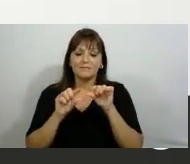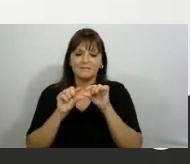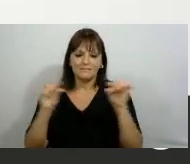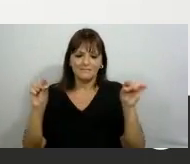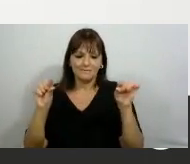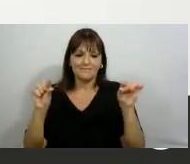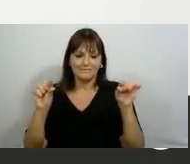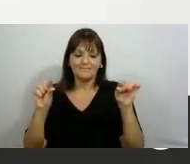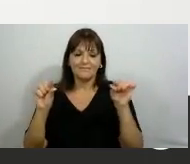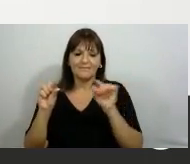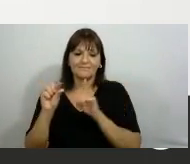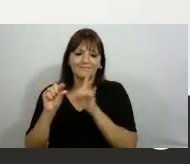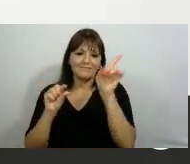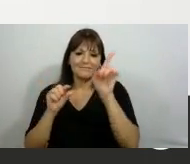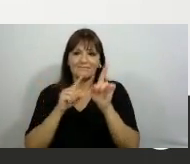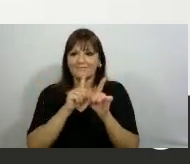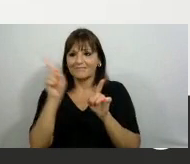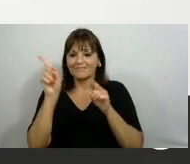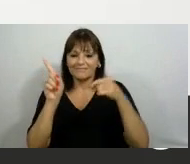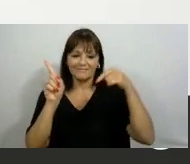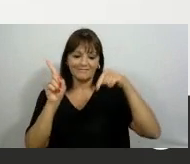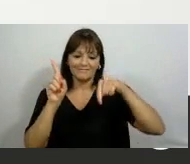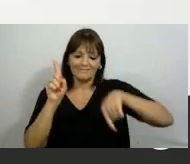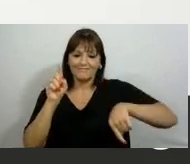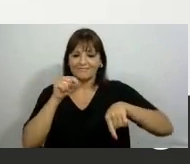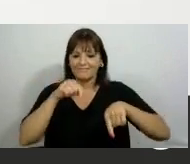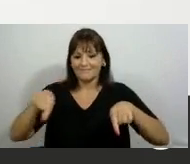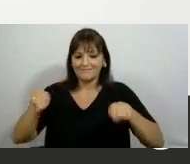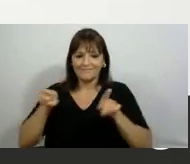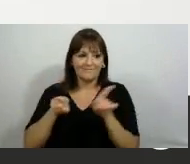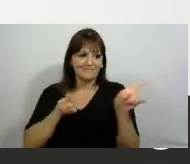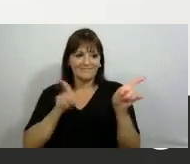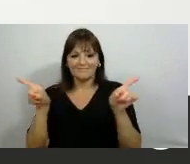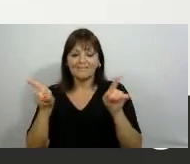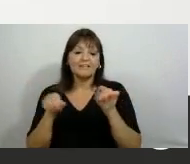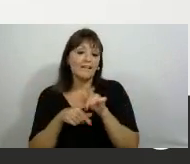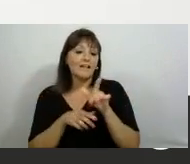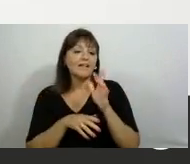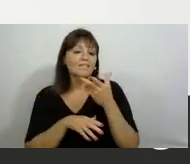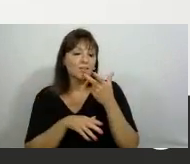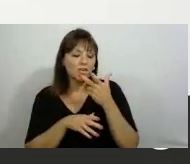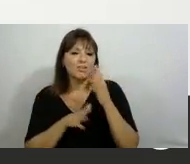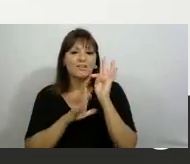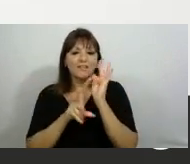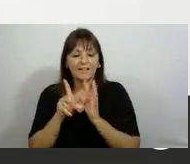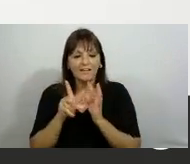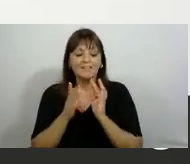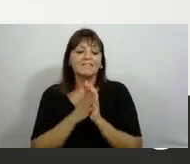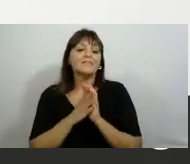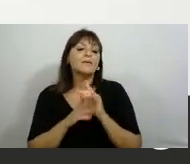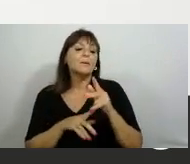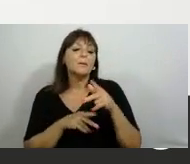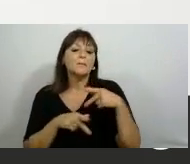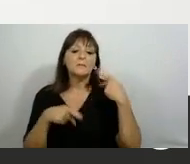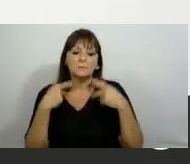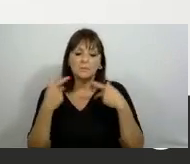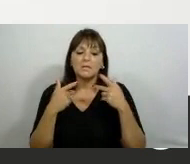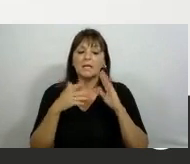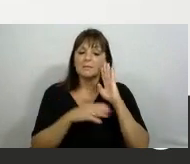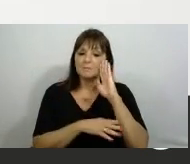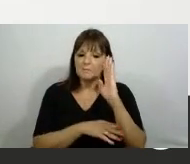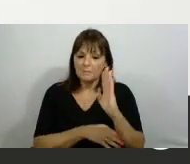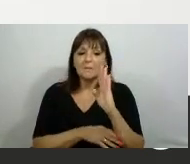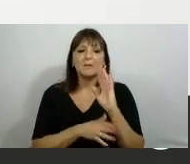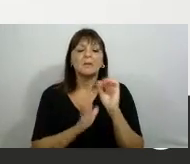começo que o Randolph era nosso personagem principal e que ele estava trazendo ali vários pontos positivos para todos os outros personagens